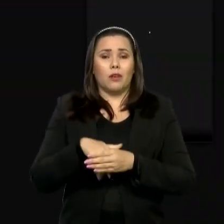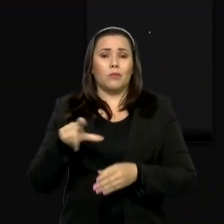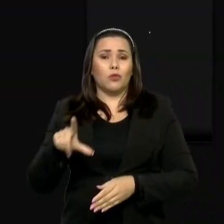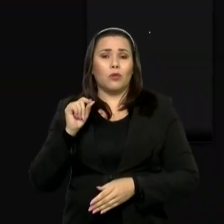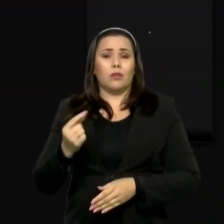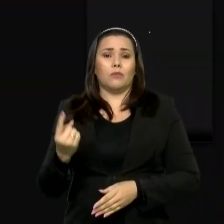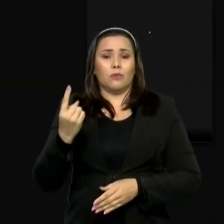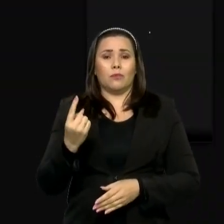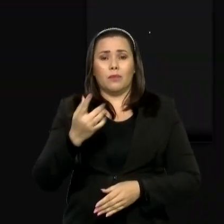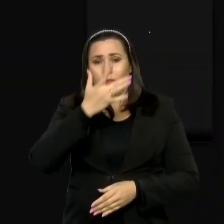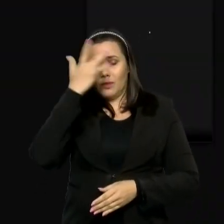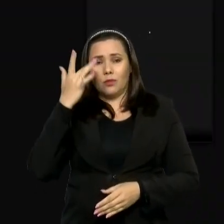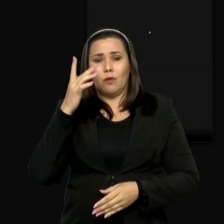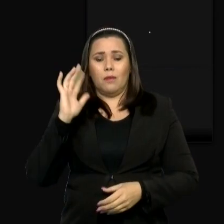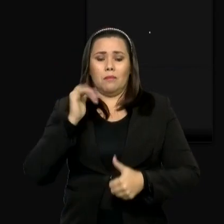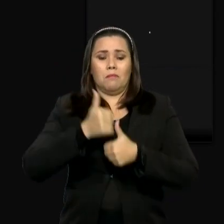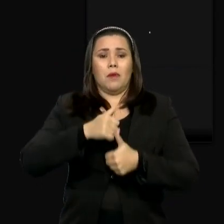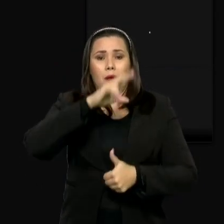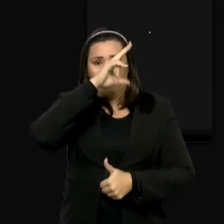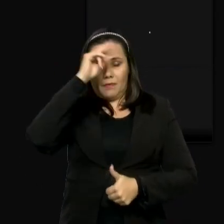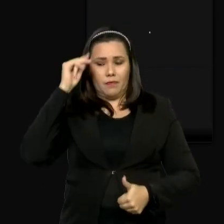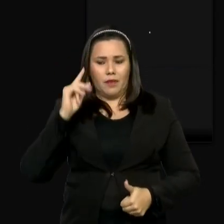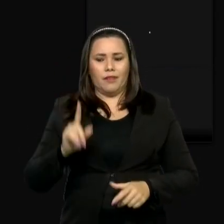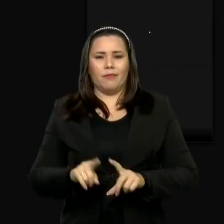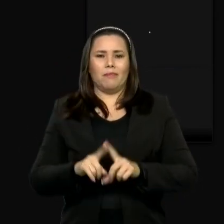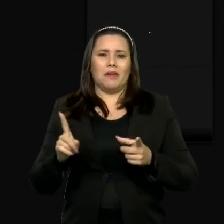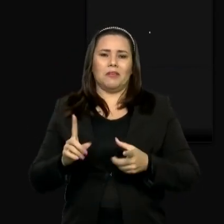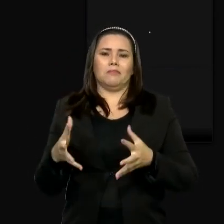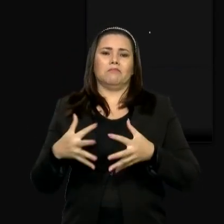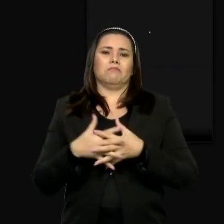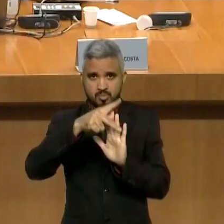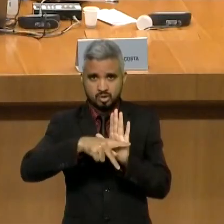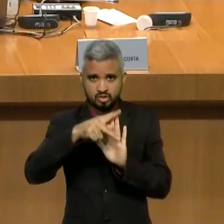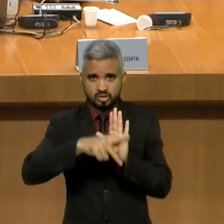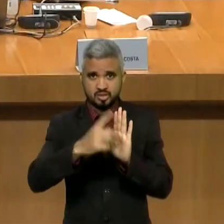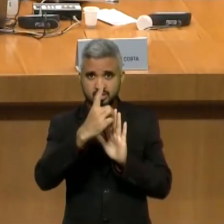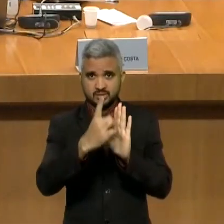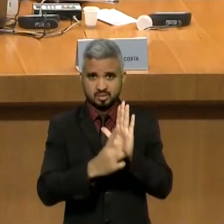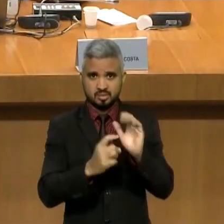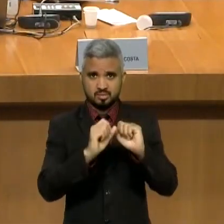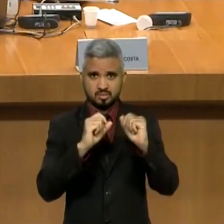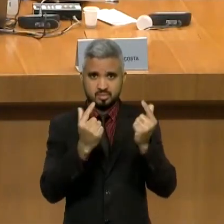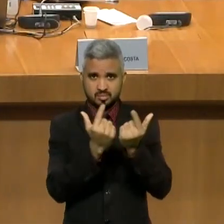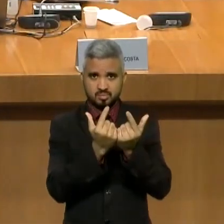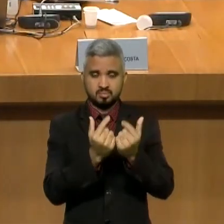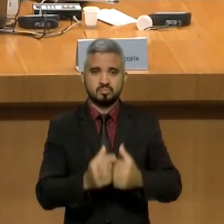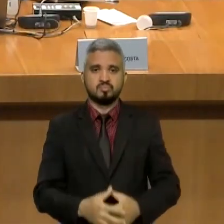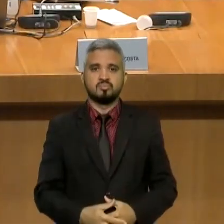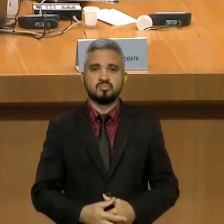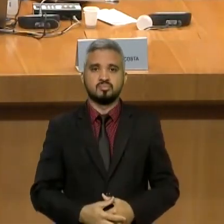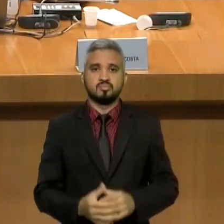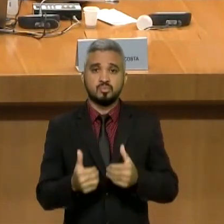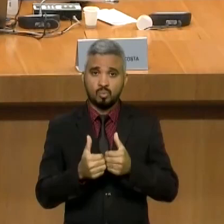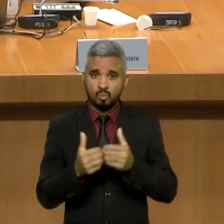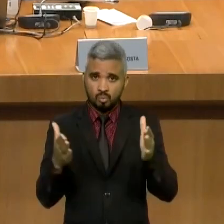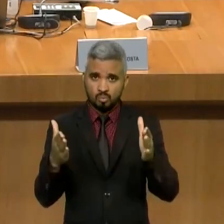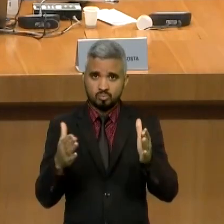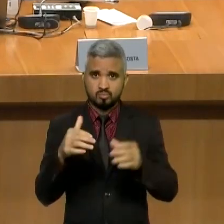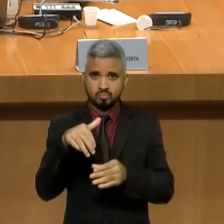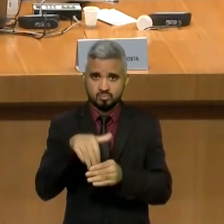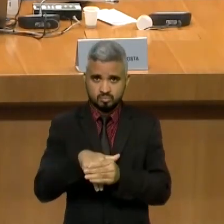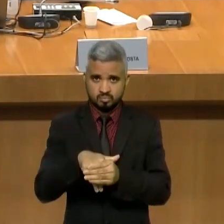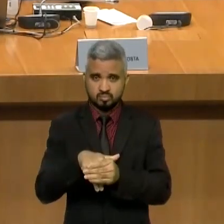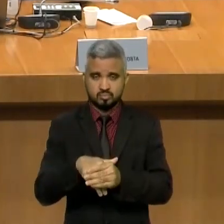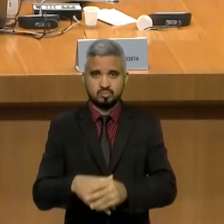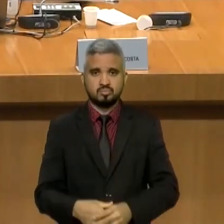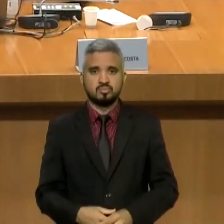deputado doutor Iglésio, suspeitas de manipulação de resultados no futebol. Após a sessão ordinária, deputados aprovaram